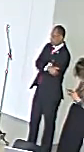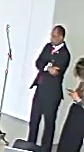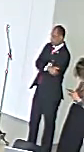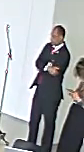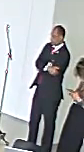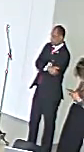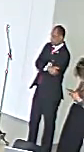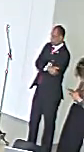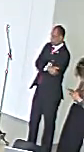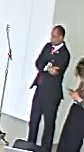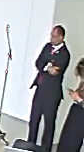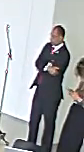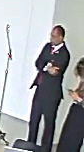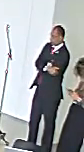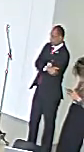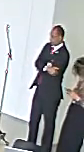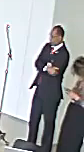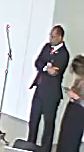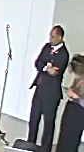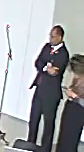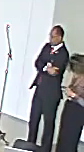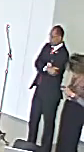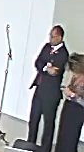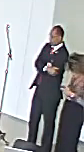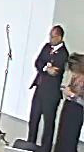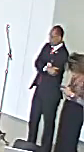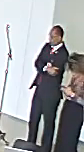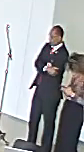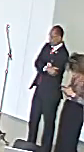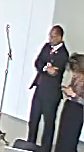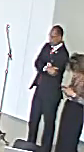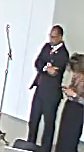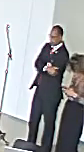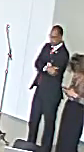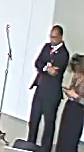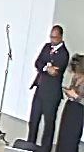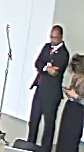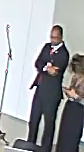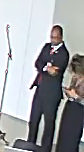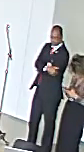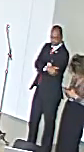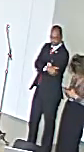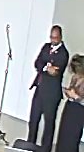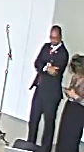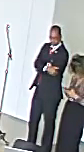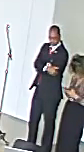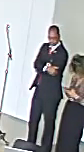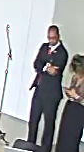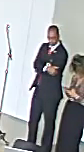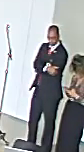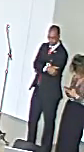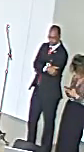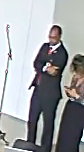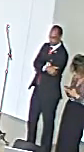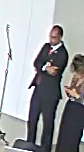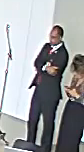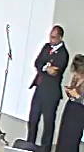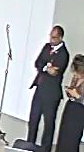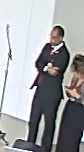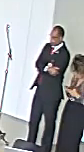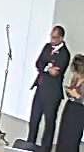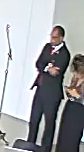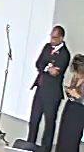né? Eu tive o prazer de ver de perto o belo profissional trabalho realizado pelo Tony, maestro da orquestra, e